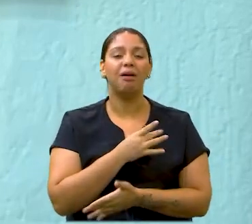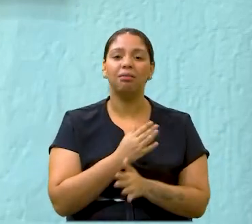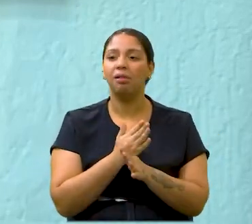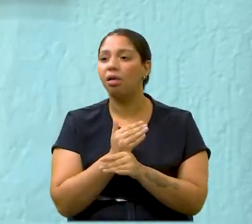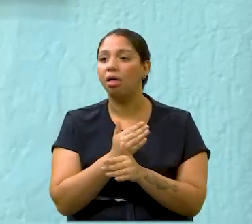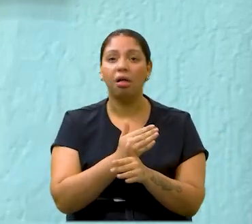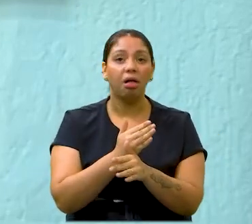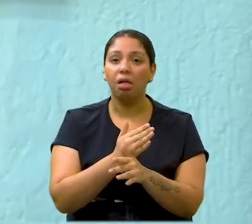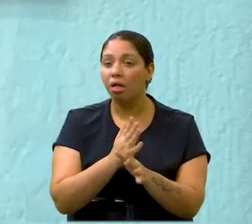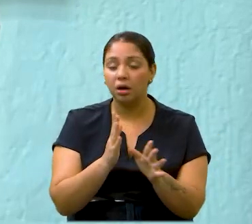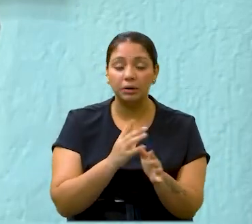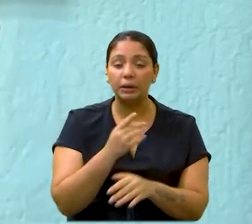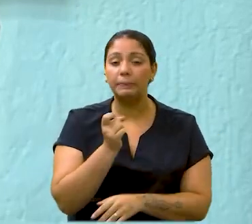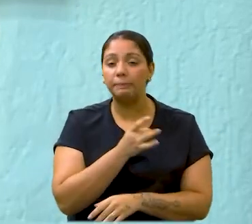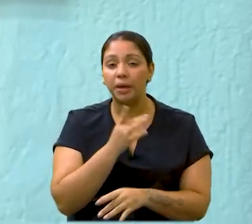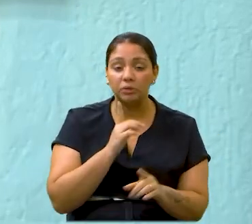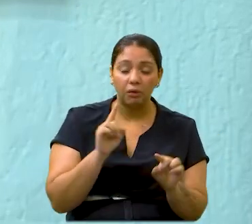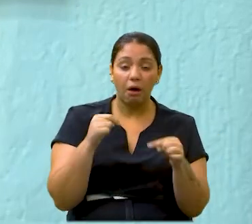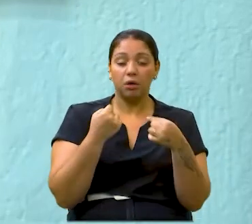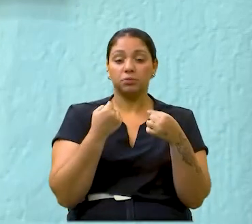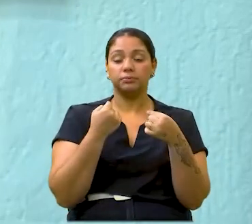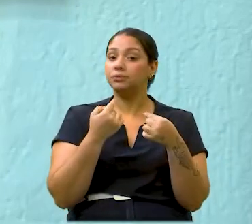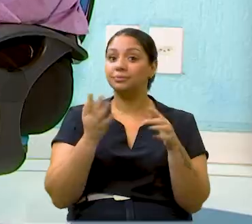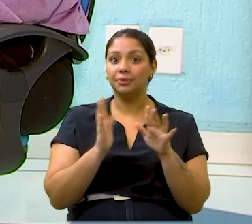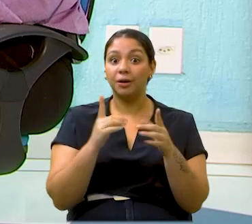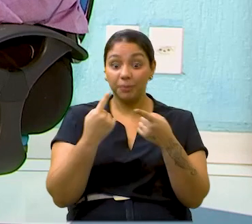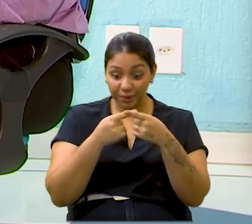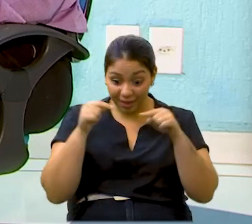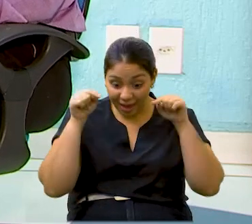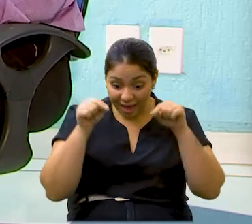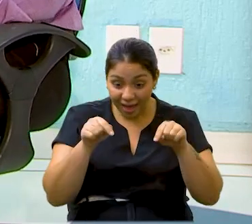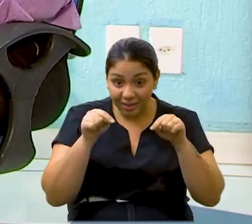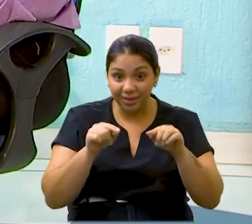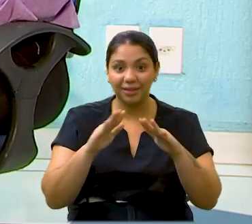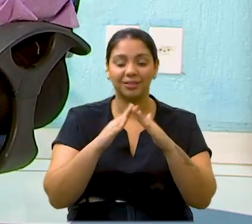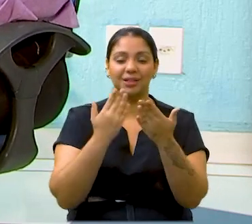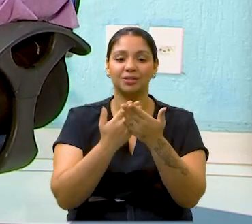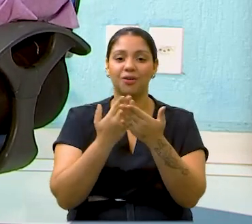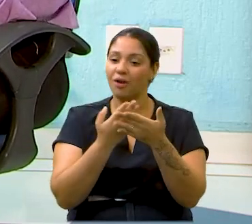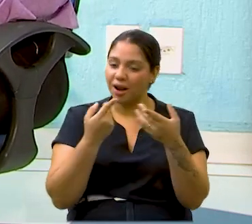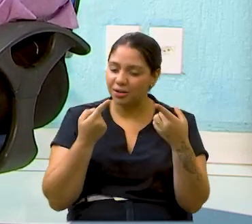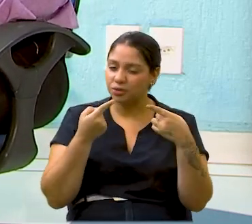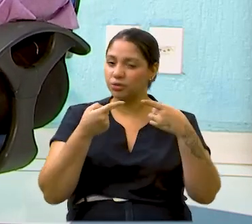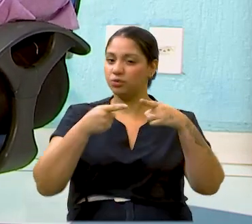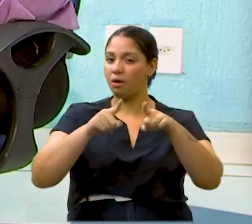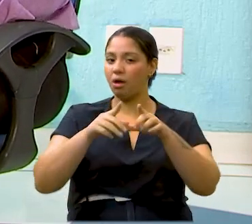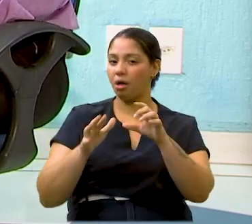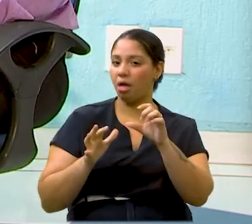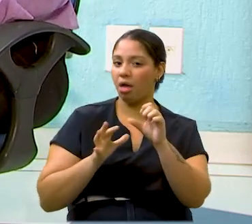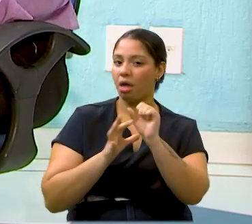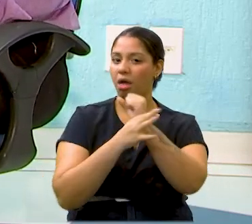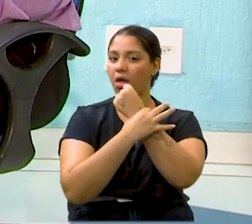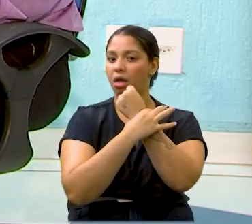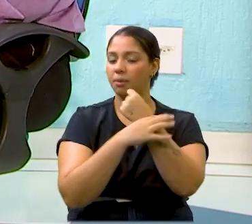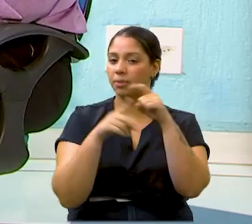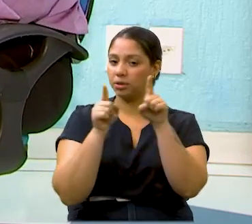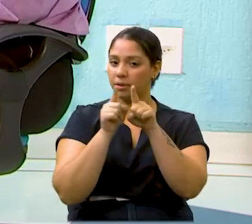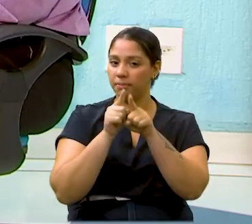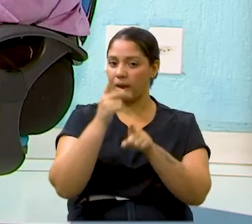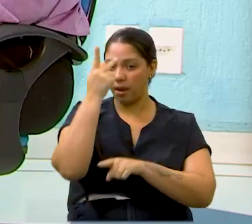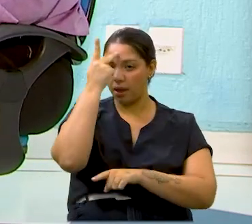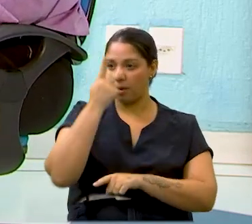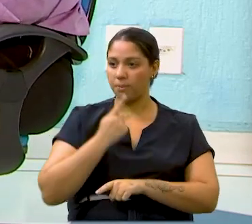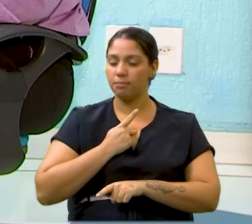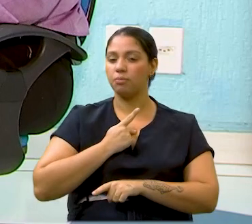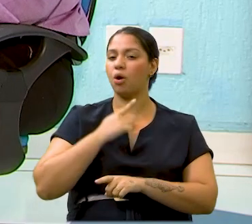se autodesafiar. Porque aqui conosco ela vai estar aprendendo essa questão também, da confiança, da segurança, o